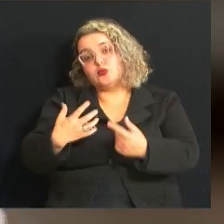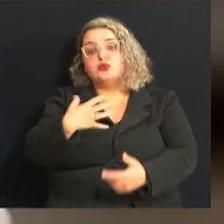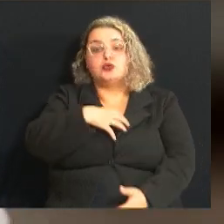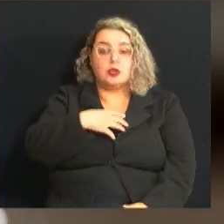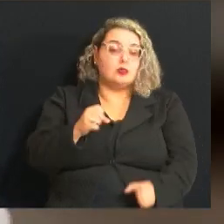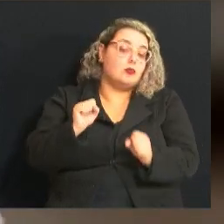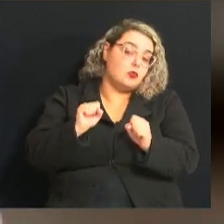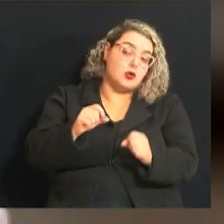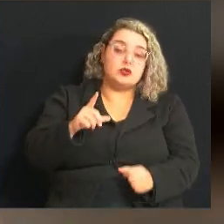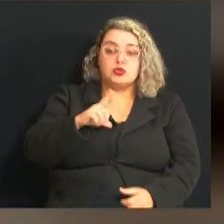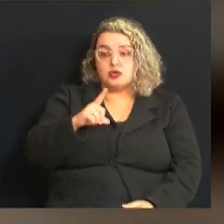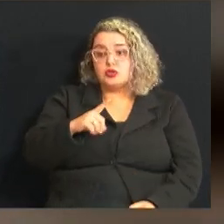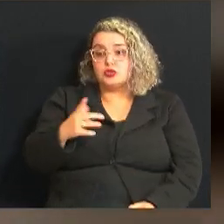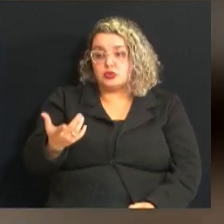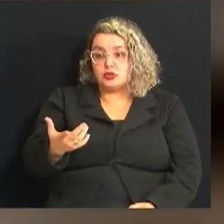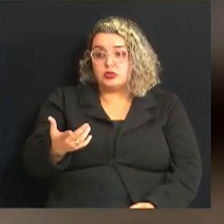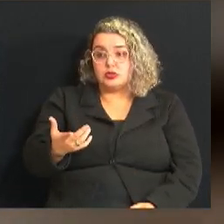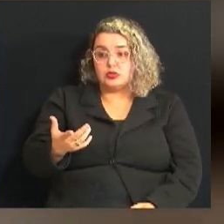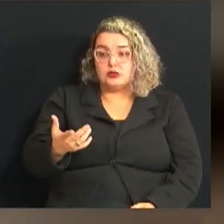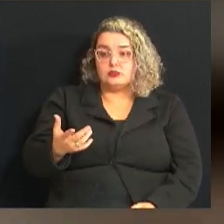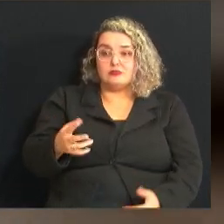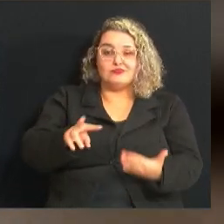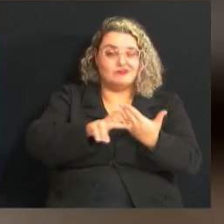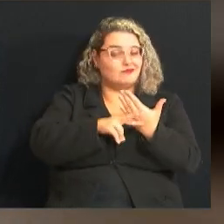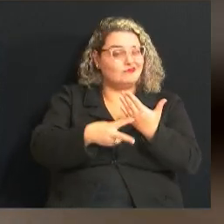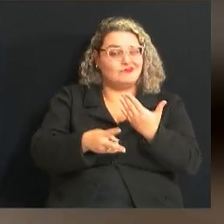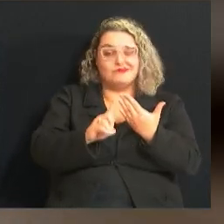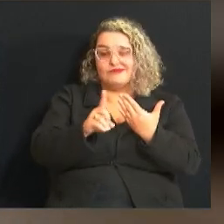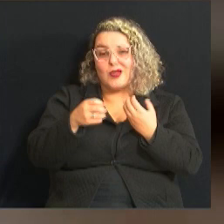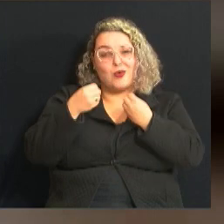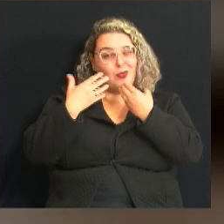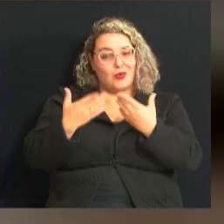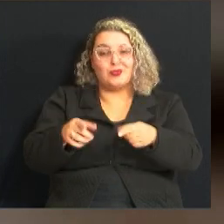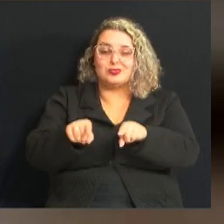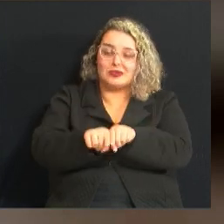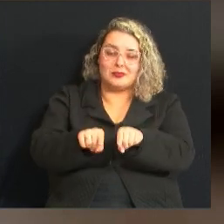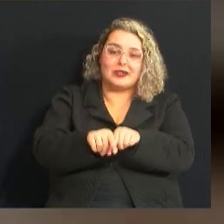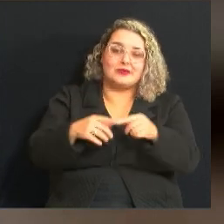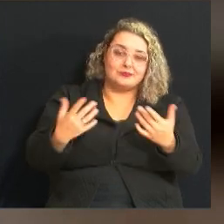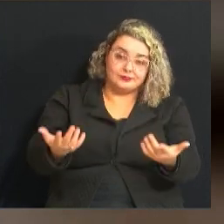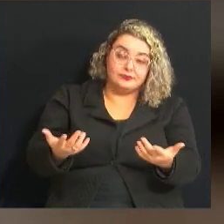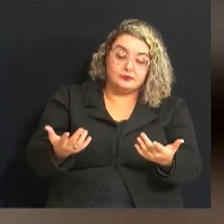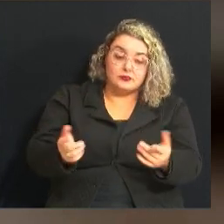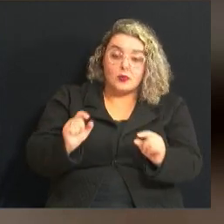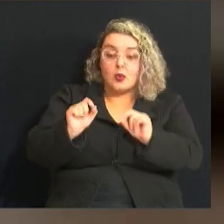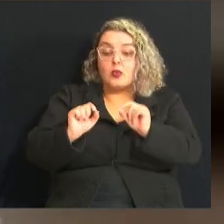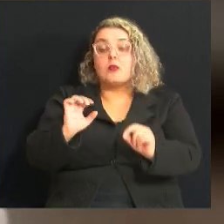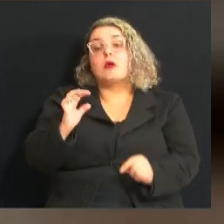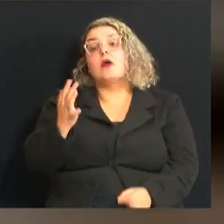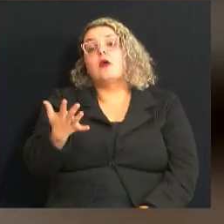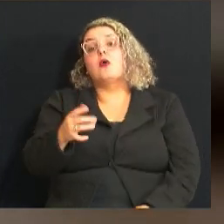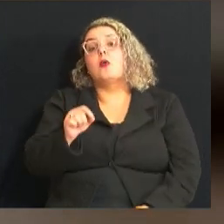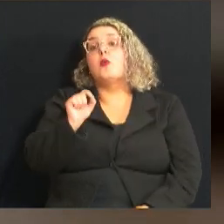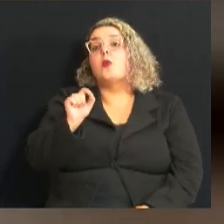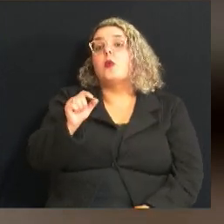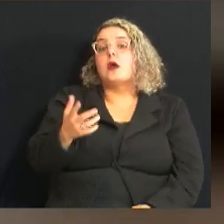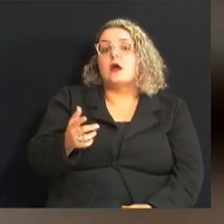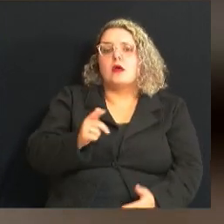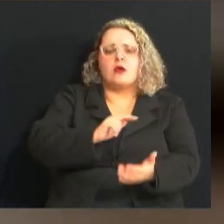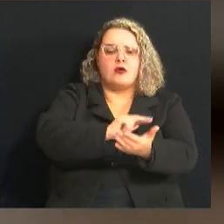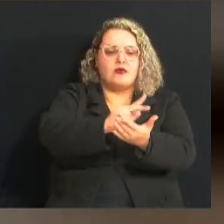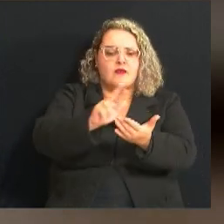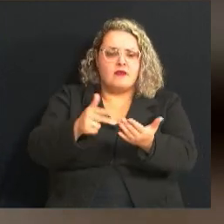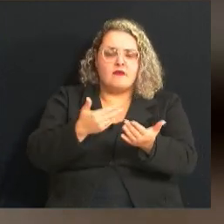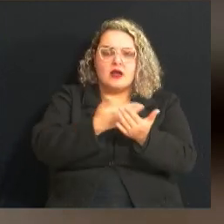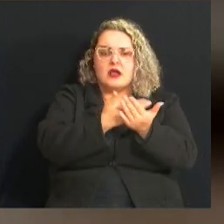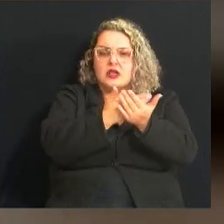ter efeitos colaterais não desejáveis também. Então, o que aconteceu foi uma série de estudos